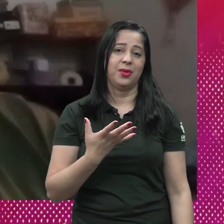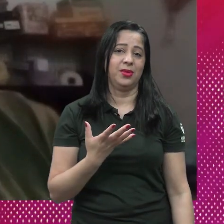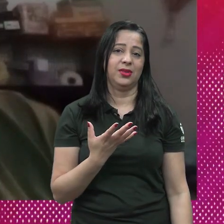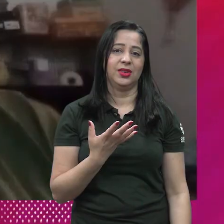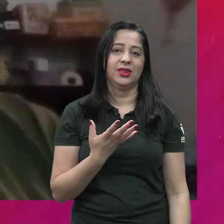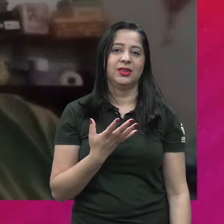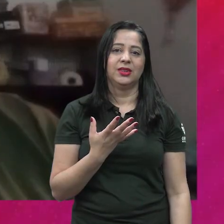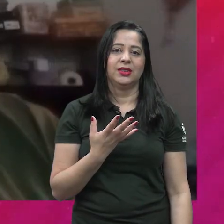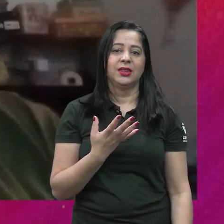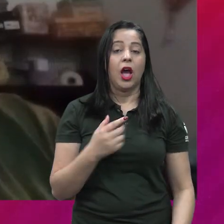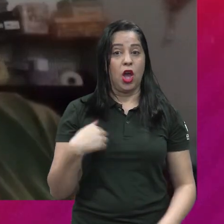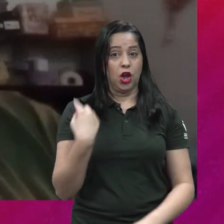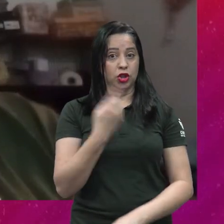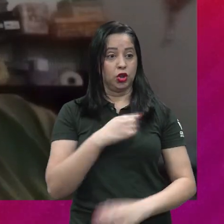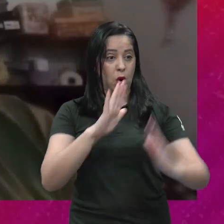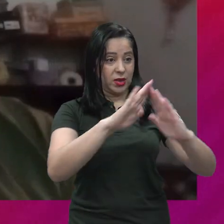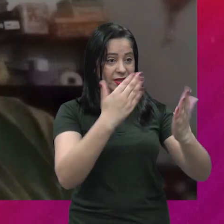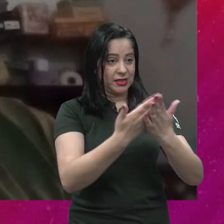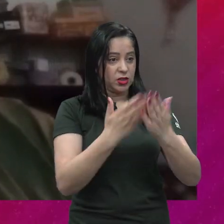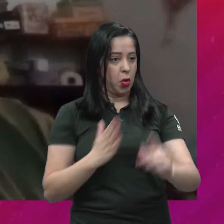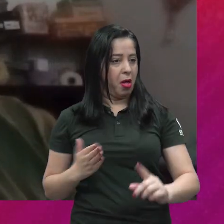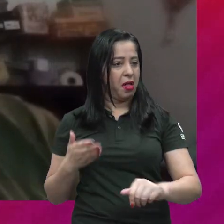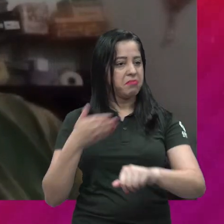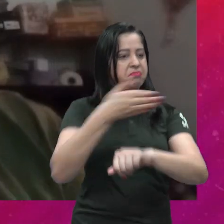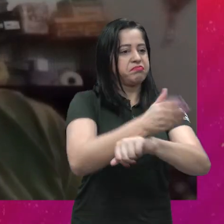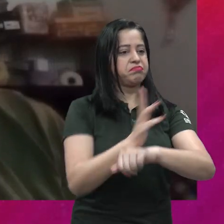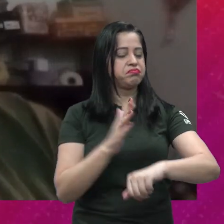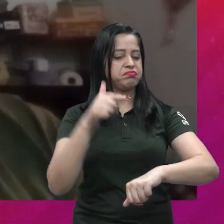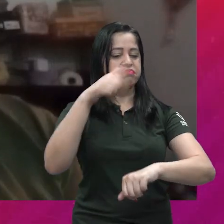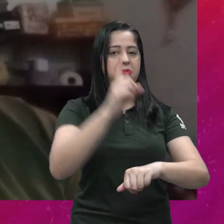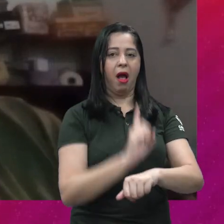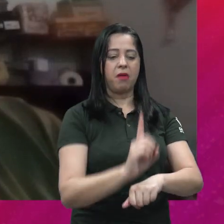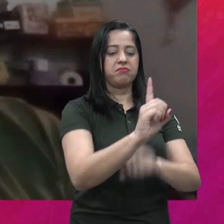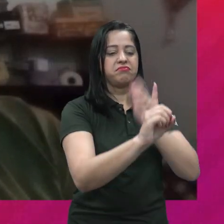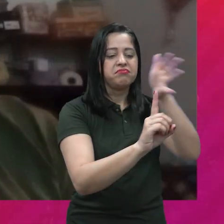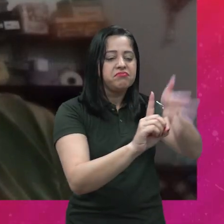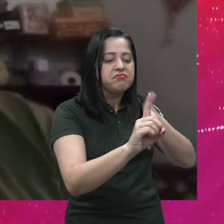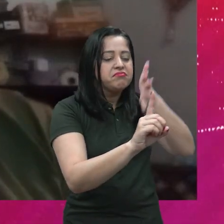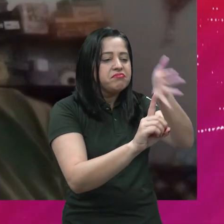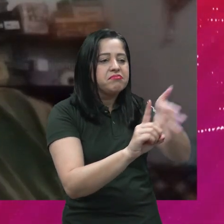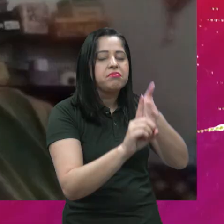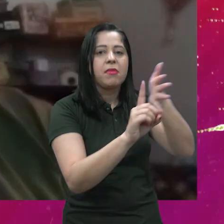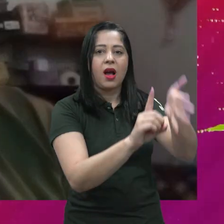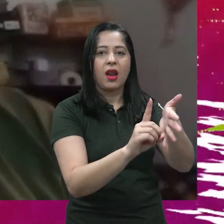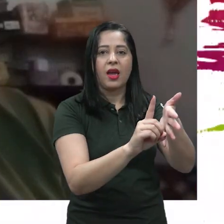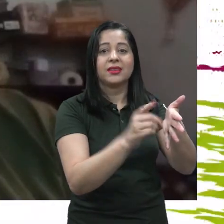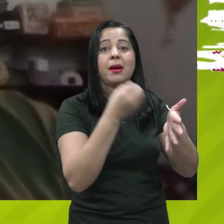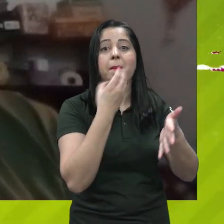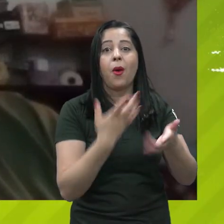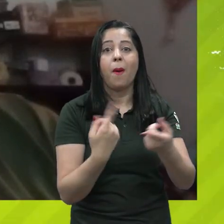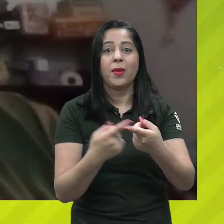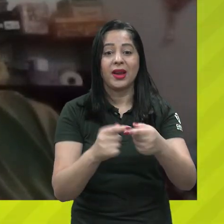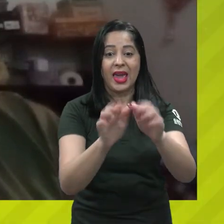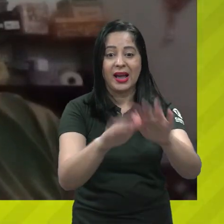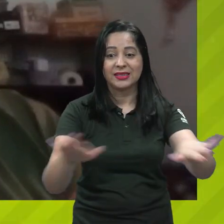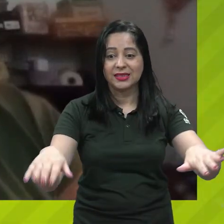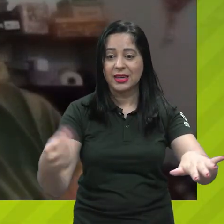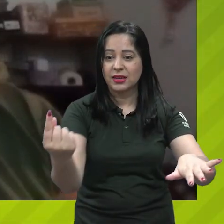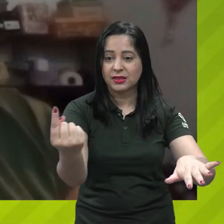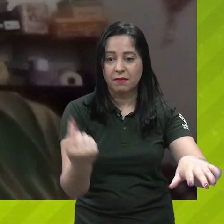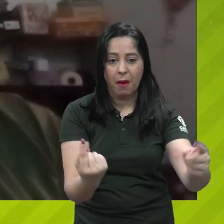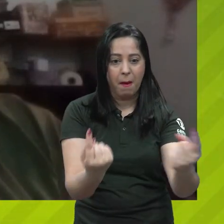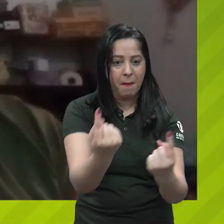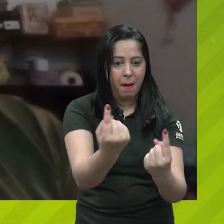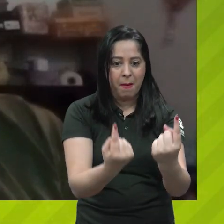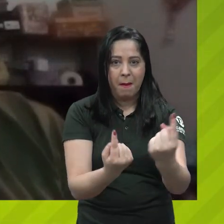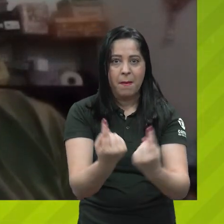bom. Nós fomos para as escolas fazer palestra. E foi muito bom. Porque quando as crianças